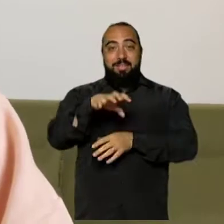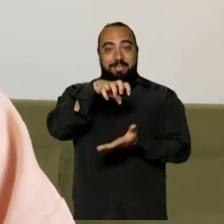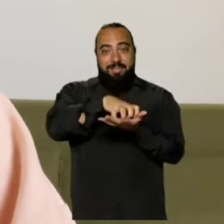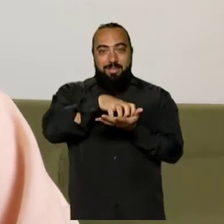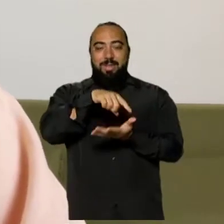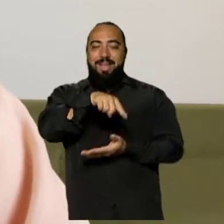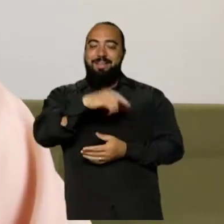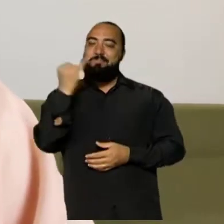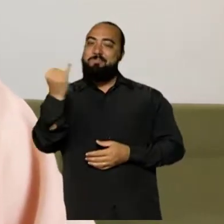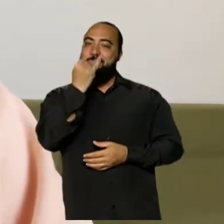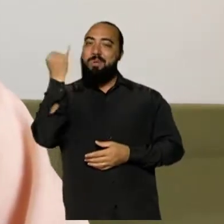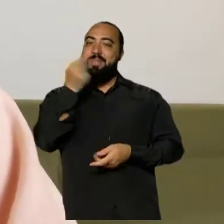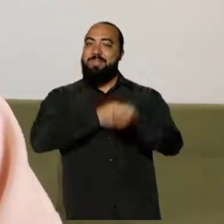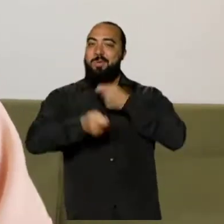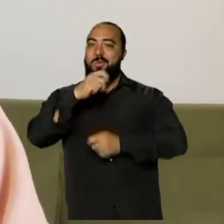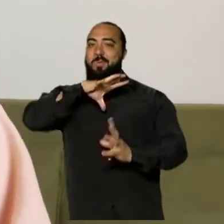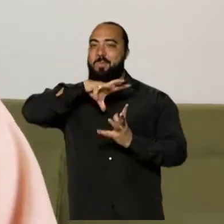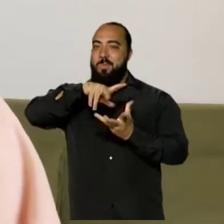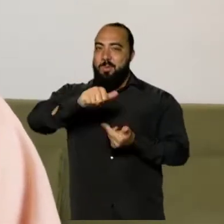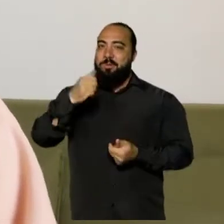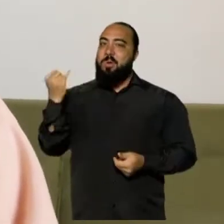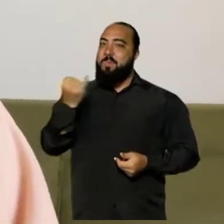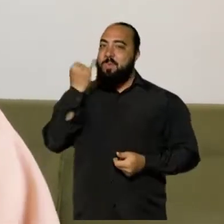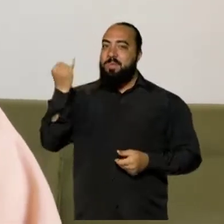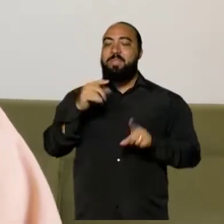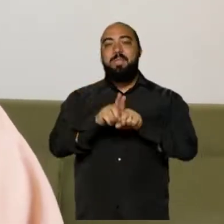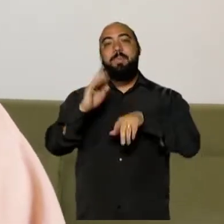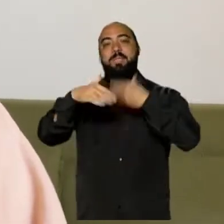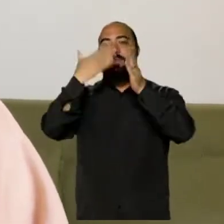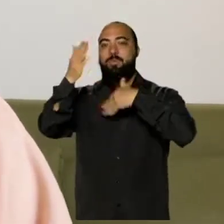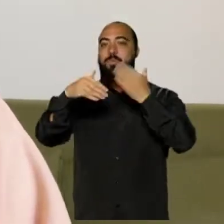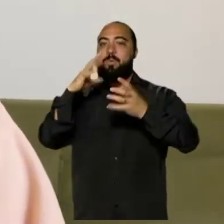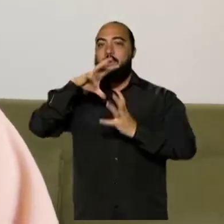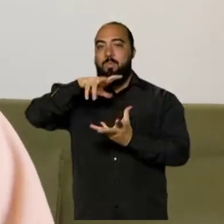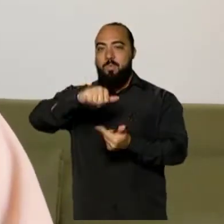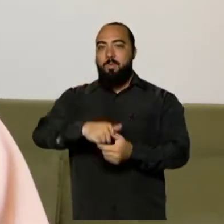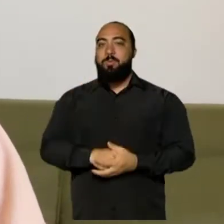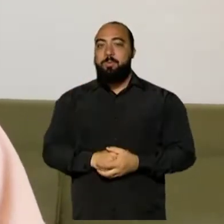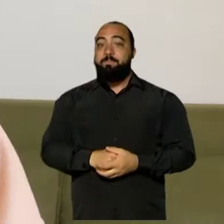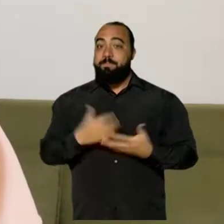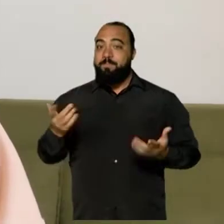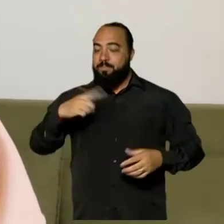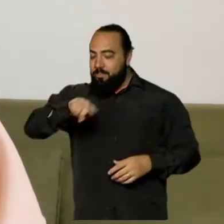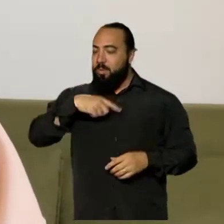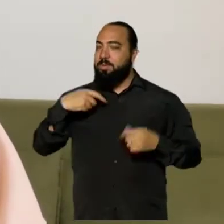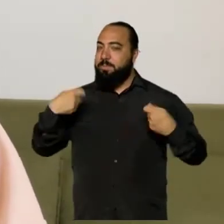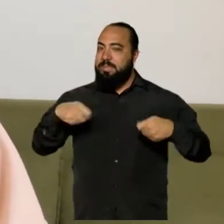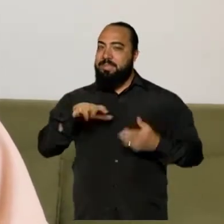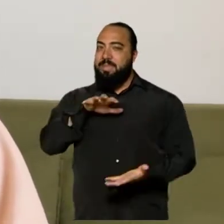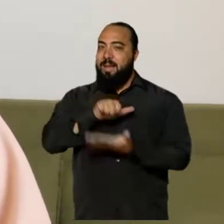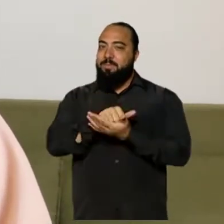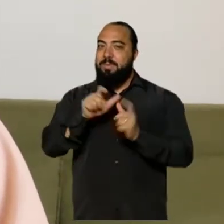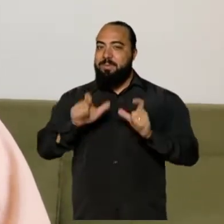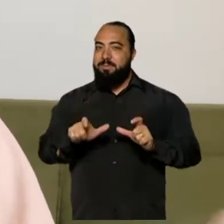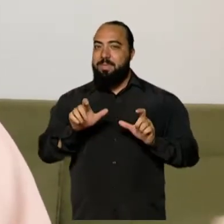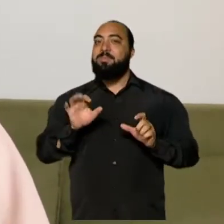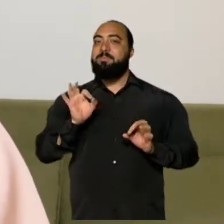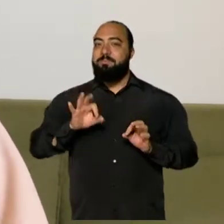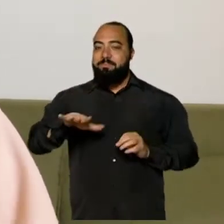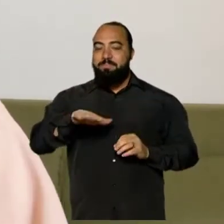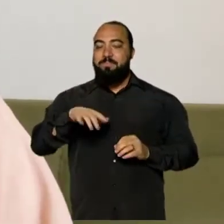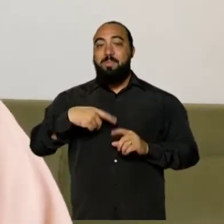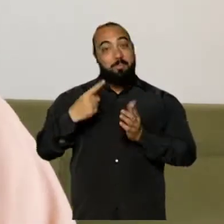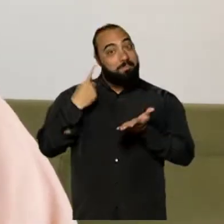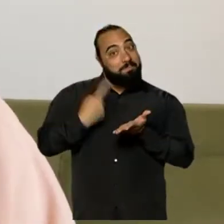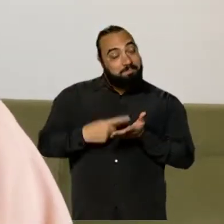setor muito importante para a economia mundial e muito importante para o desenvolvimento do planeta. Então, a gente tem que ocupar esses espaços, sim. Então, contem